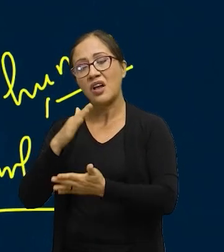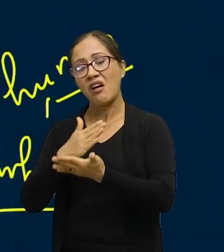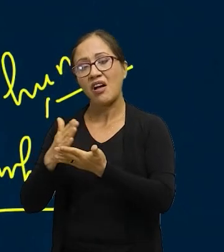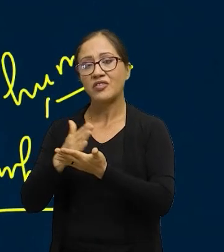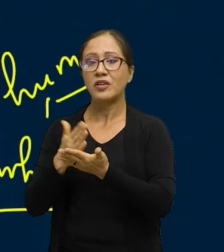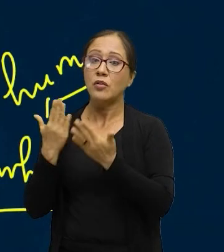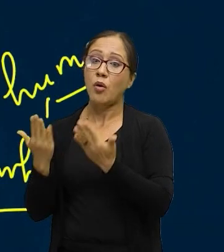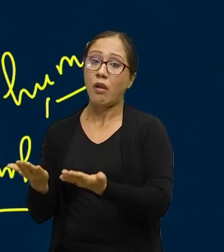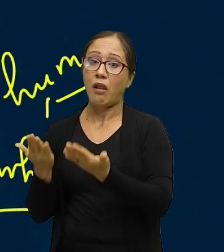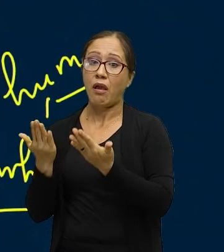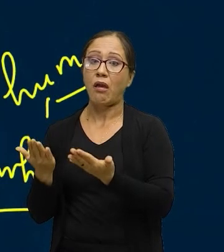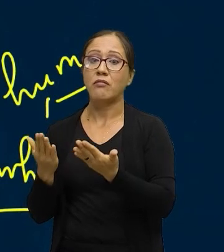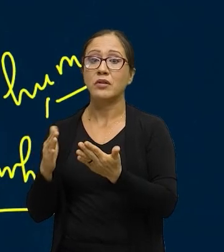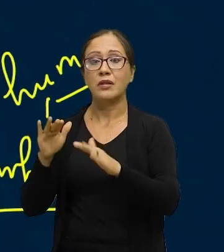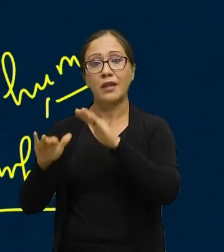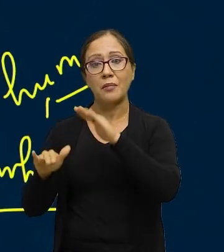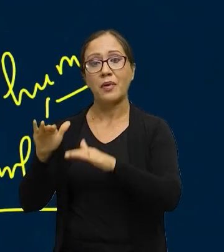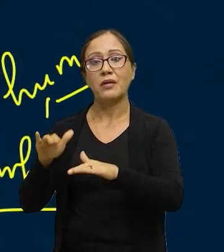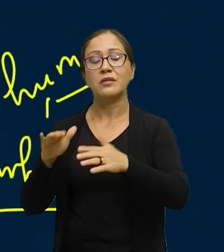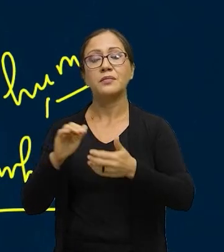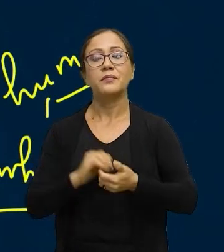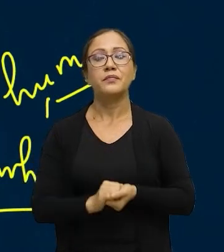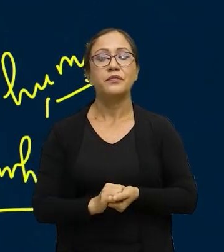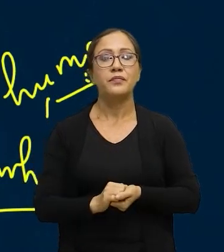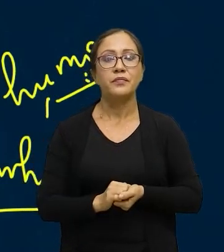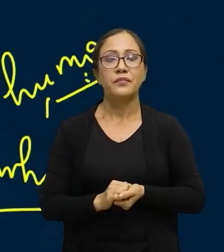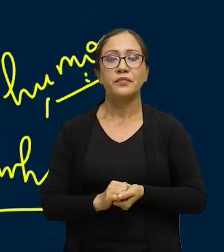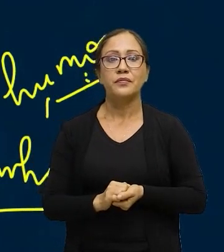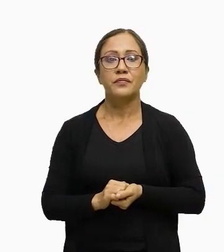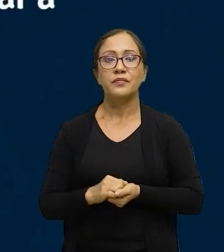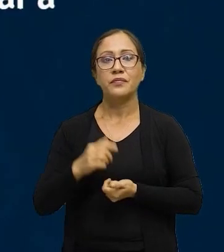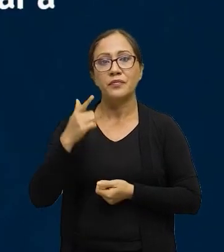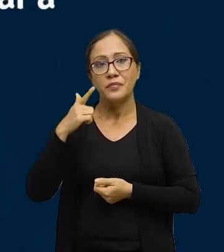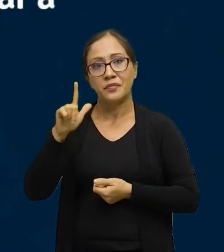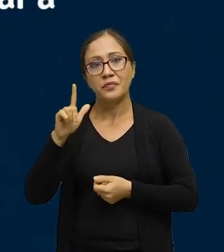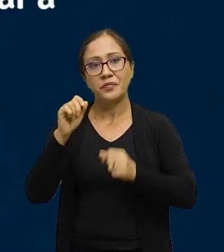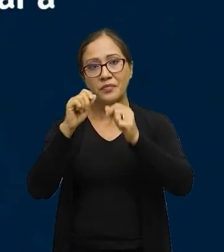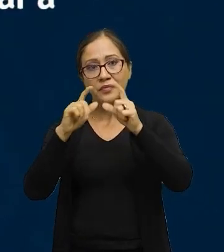leve. Tá? Então vamos ver aqui o que nós temos mais.